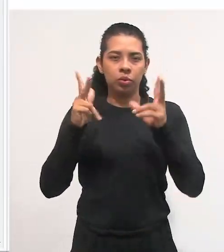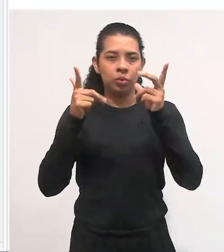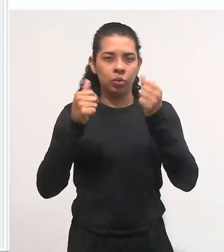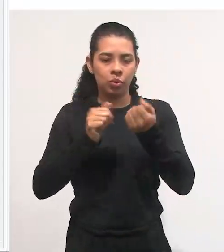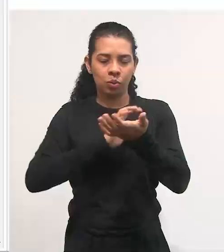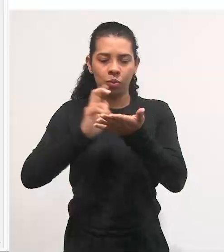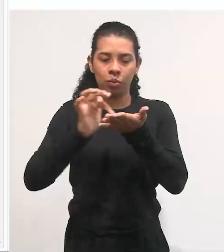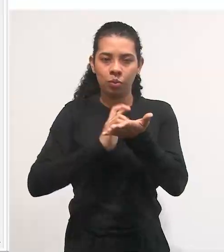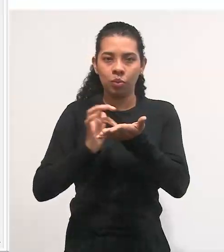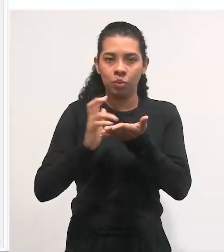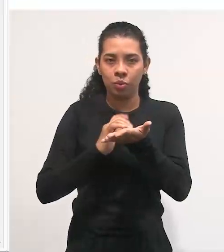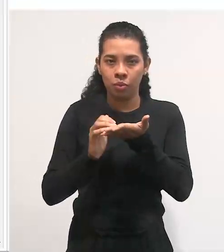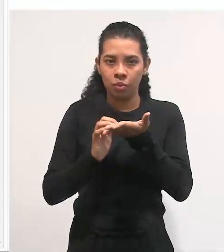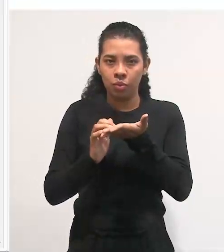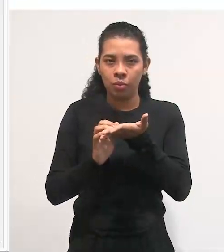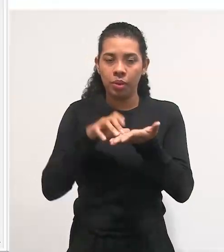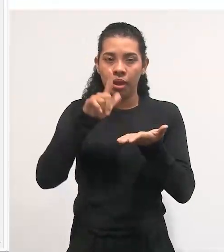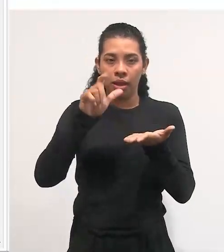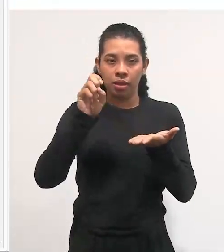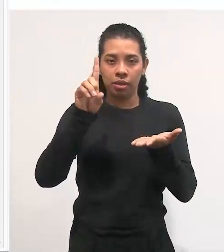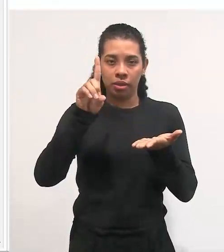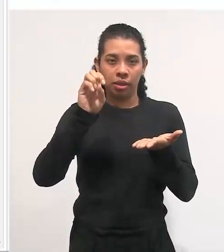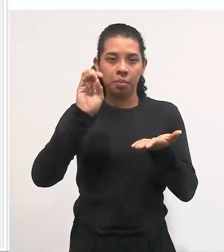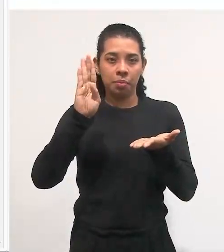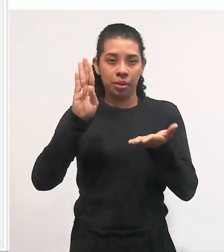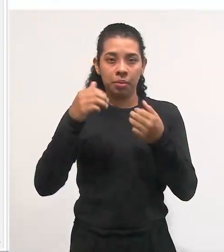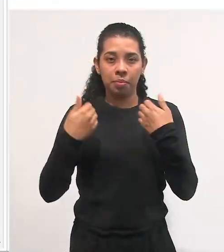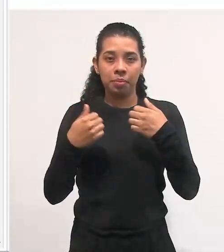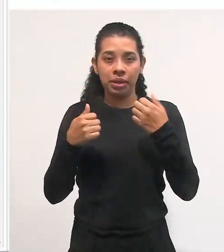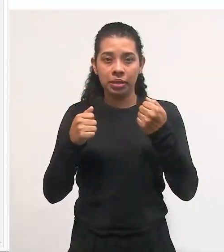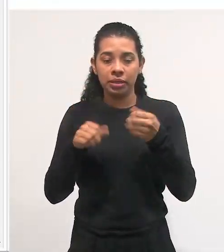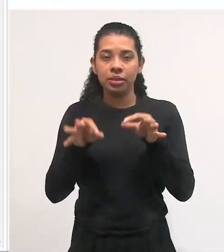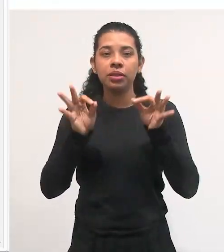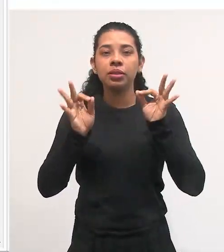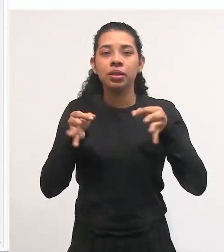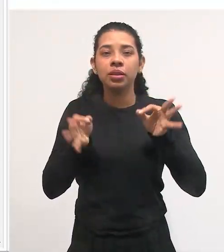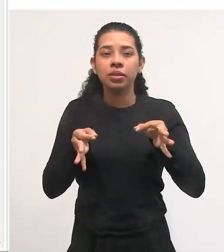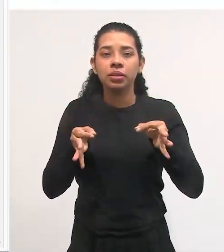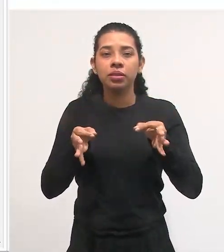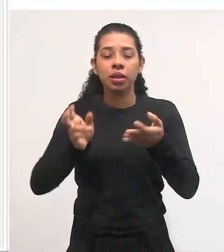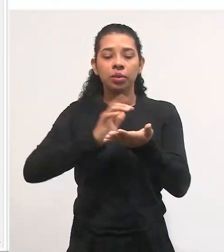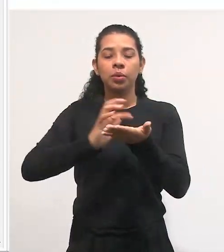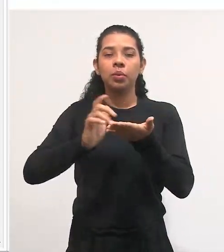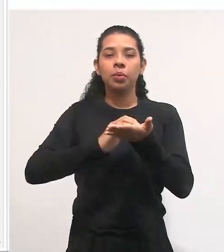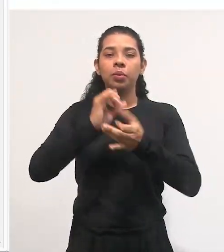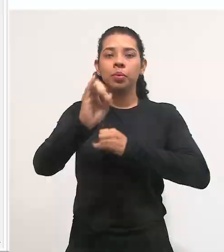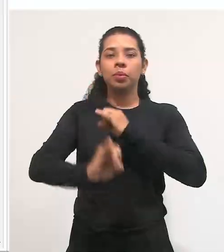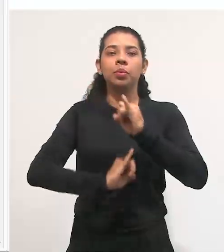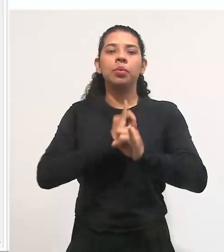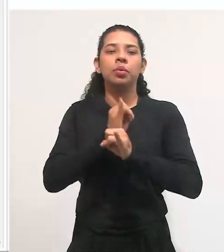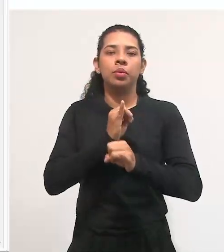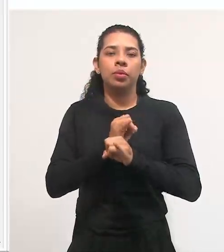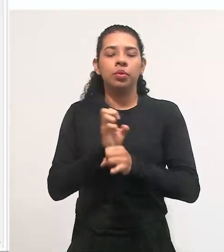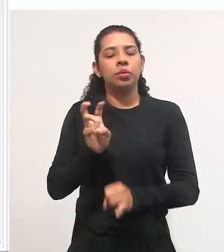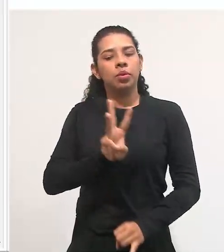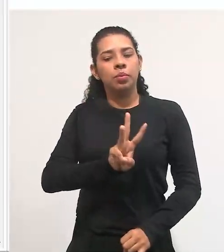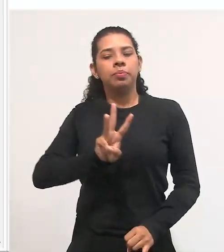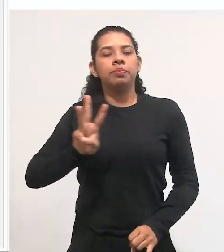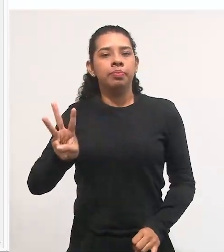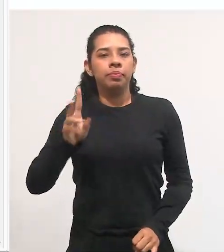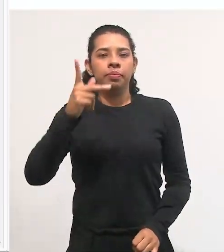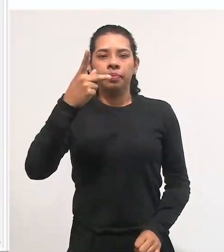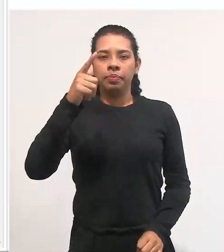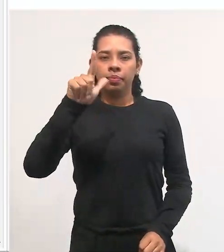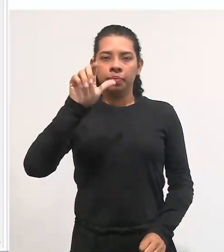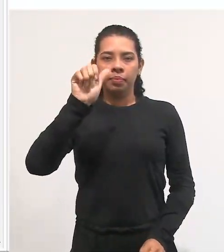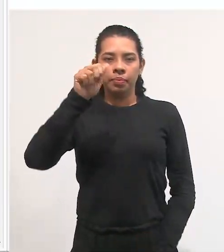qualquer vez que você for consultar, especialmente a LDB ou qualquer lei, o ideal é que você faça o quê? Que você consulte diretamente no site do Planalto, que ela